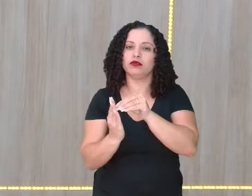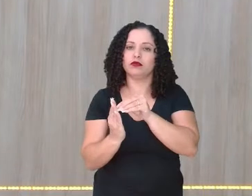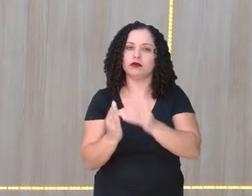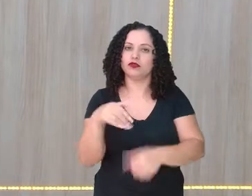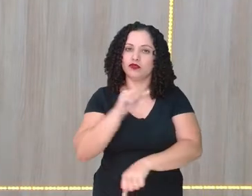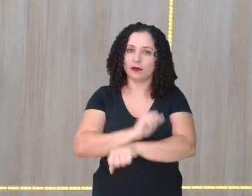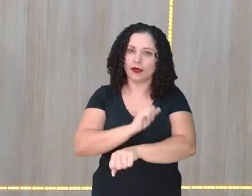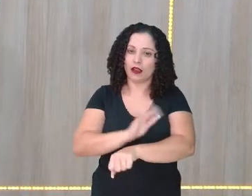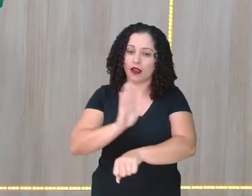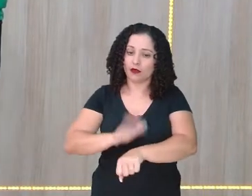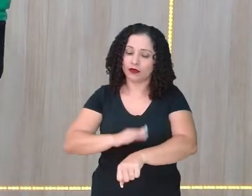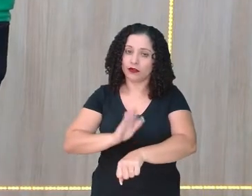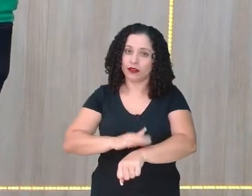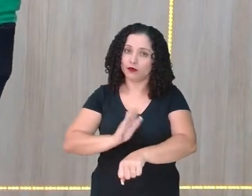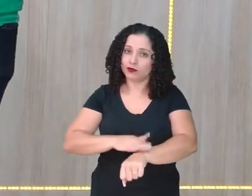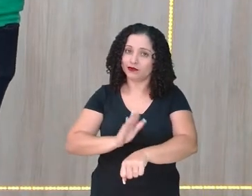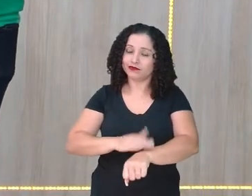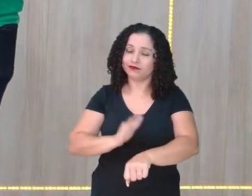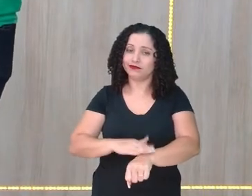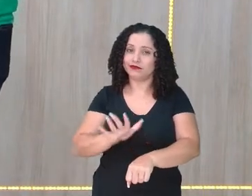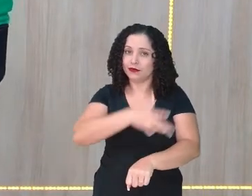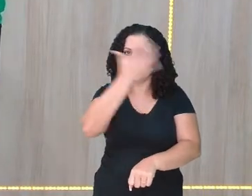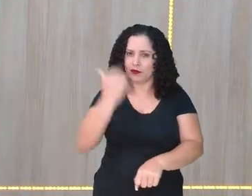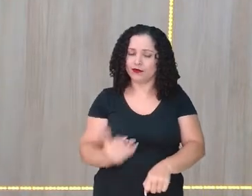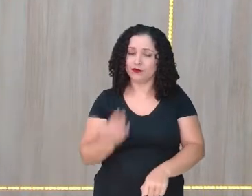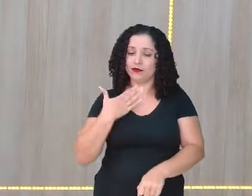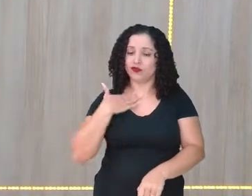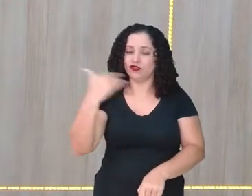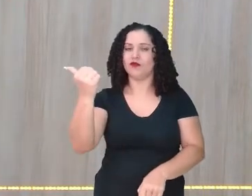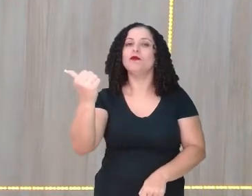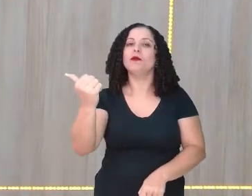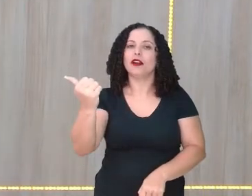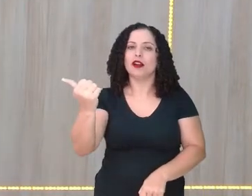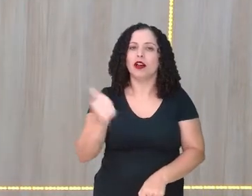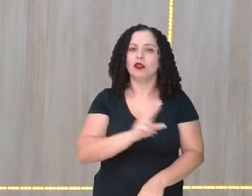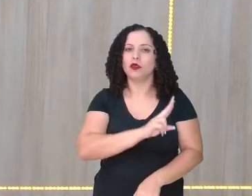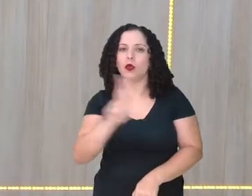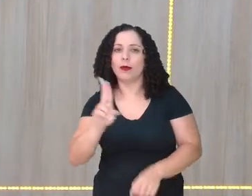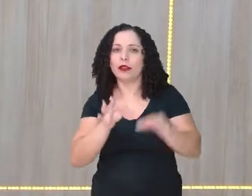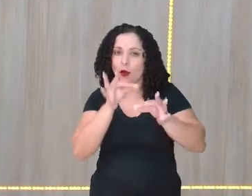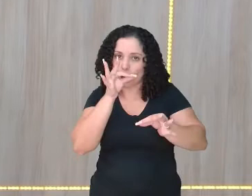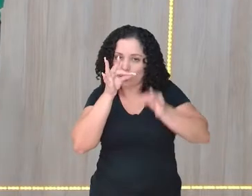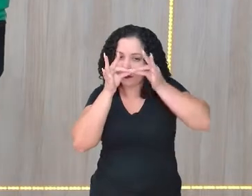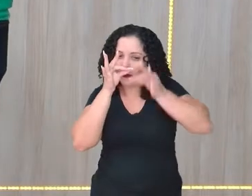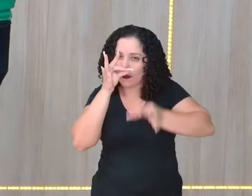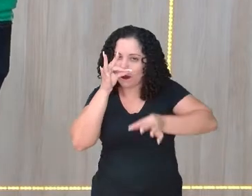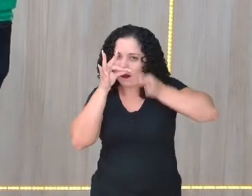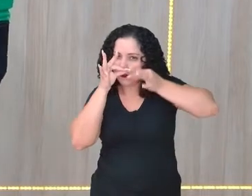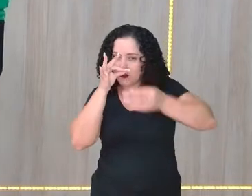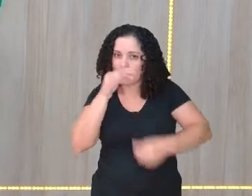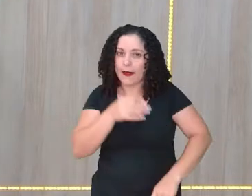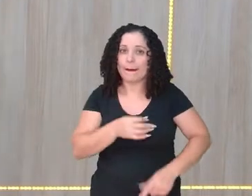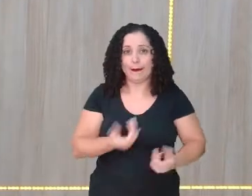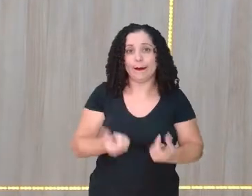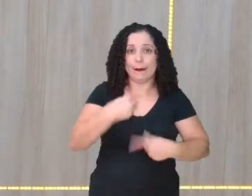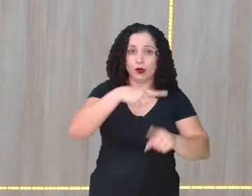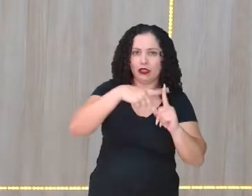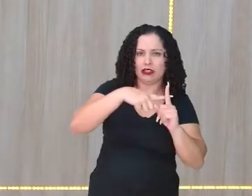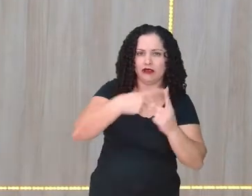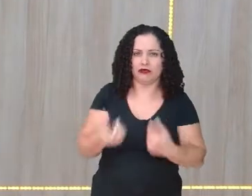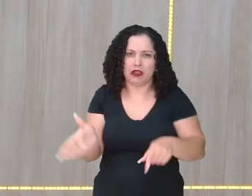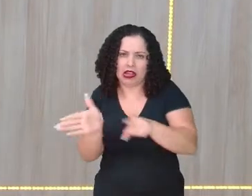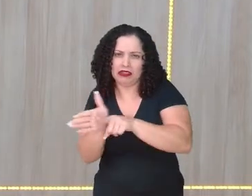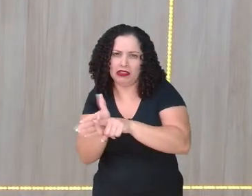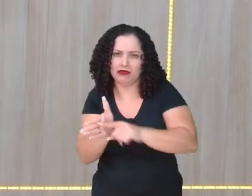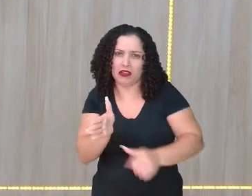o tempo certo, alguém viria me dizer se o meu teste deu positivo ou negativo. E aí alguém vai e